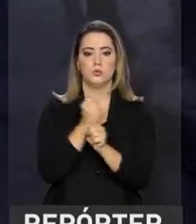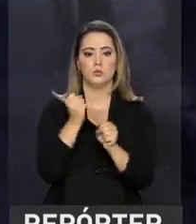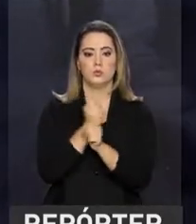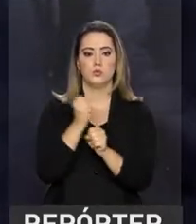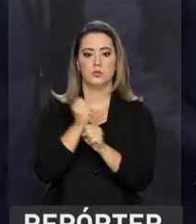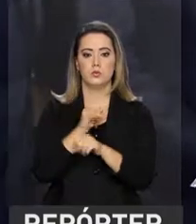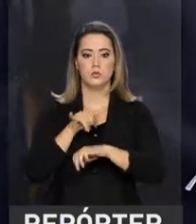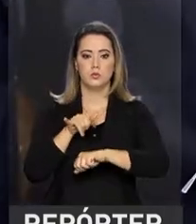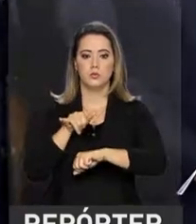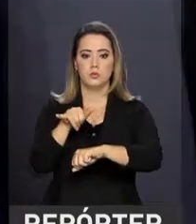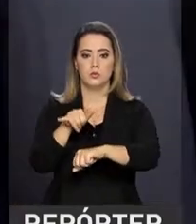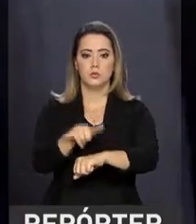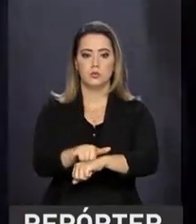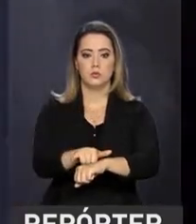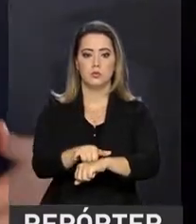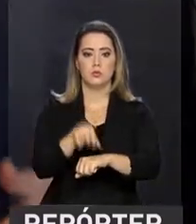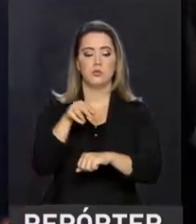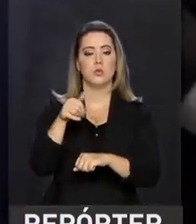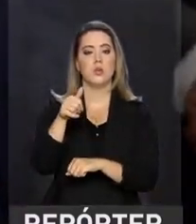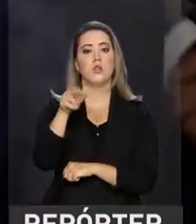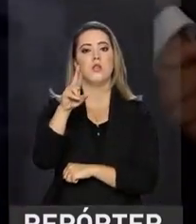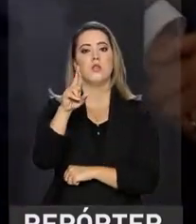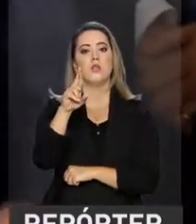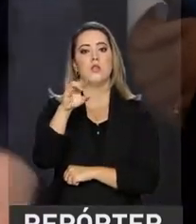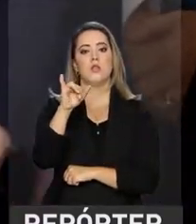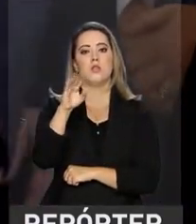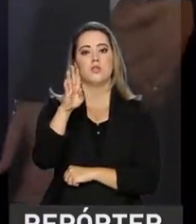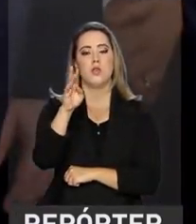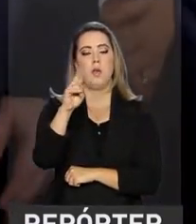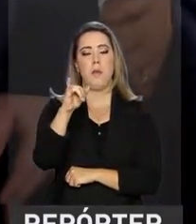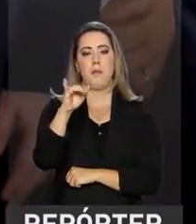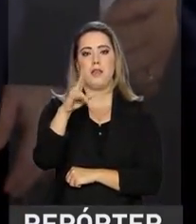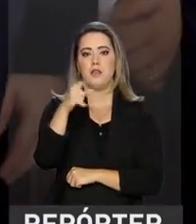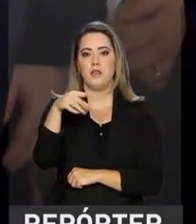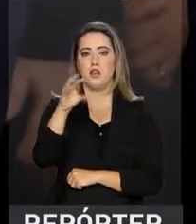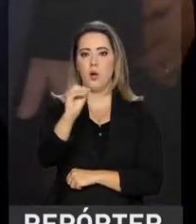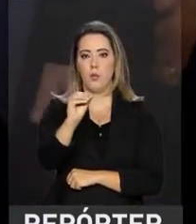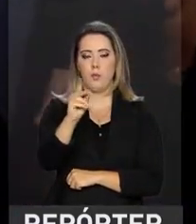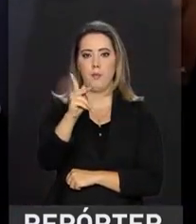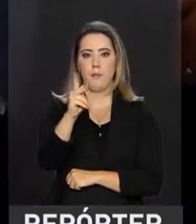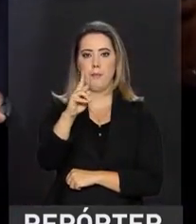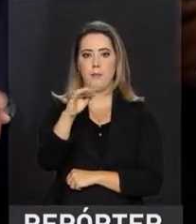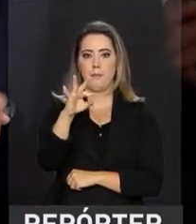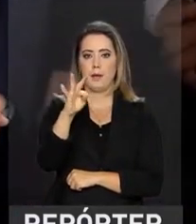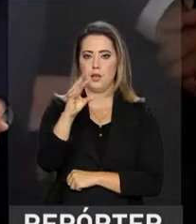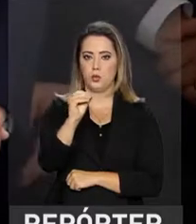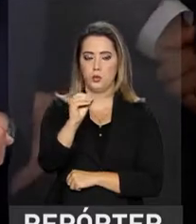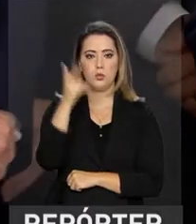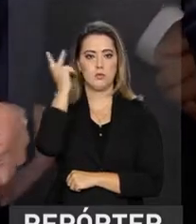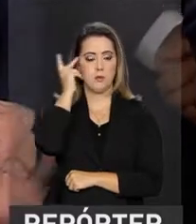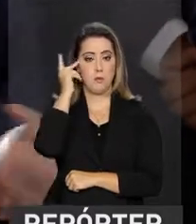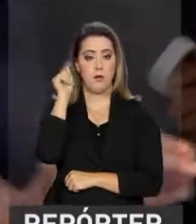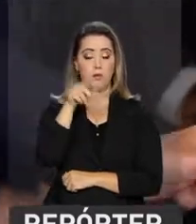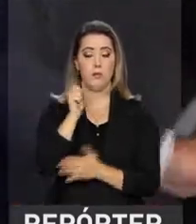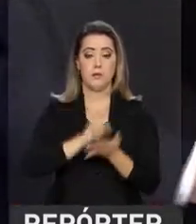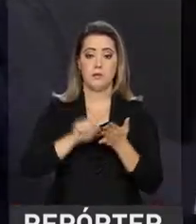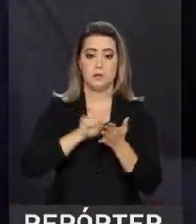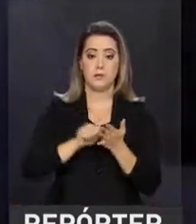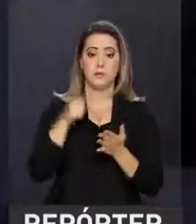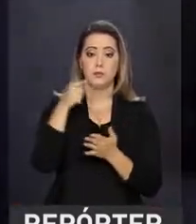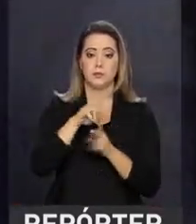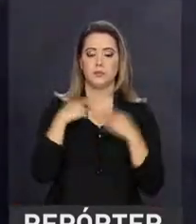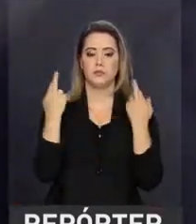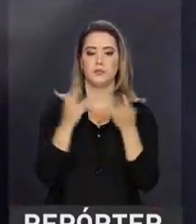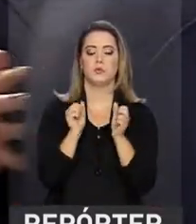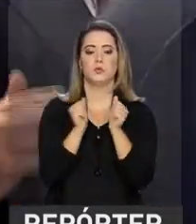aeroporto leite lopes de ribeirão preto em são paulo foi assinado nesta reunião no palácio do planalto com a presença do